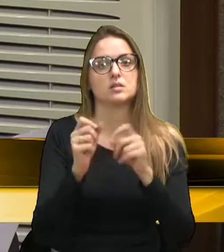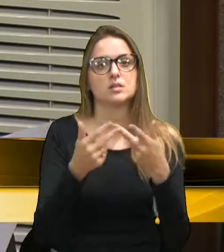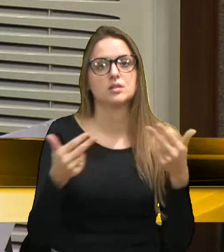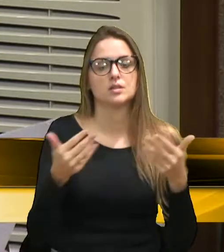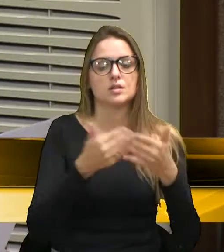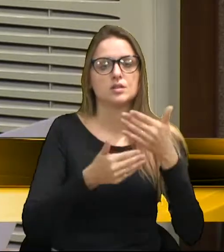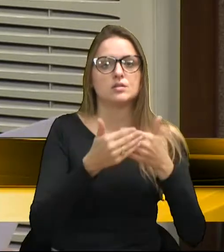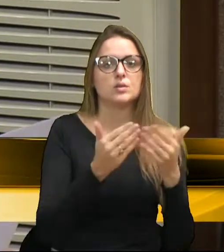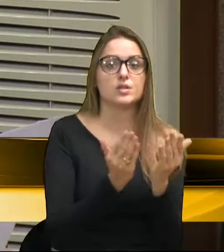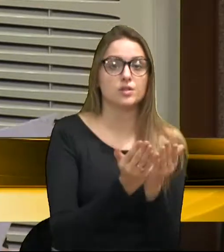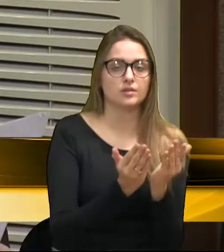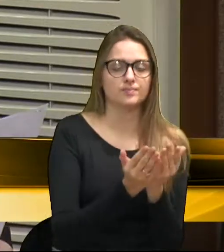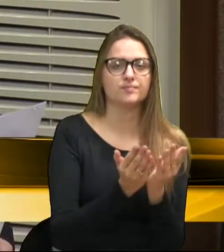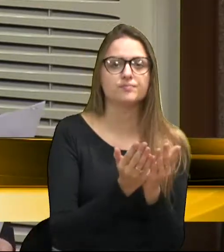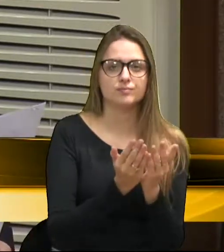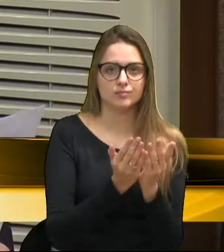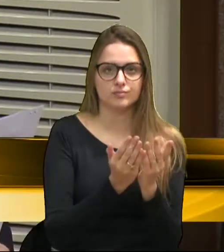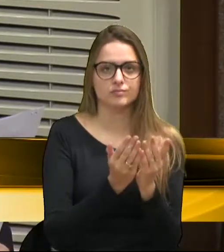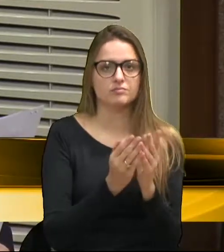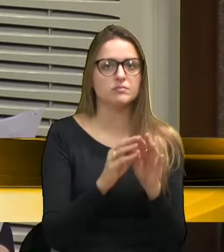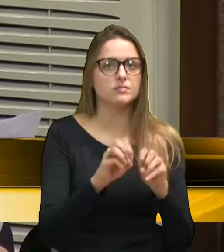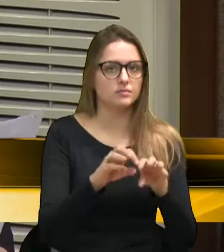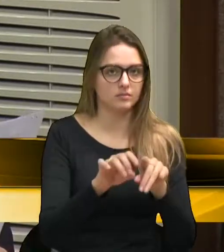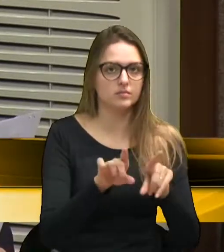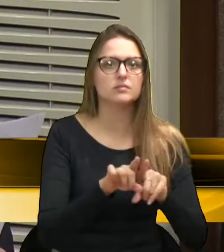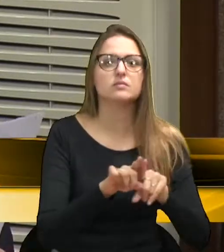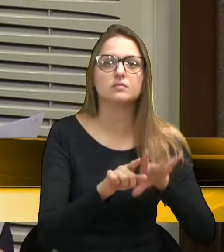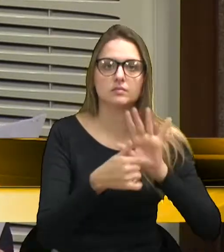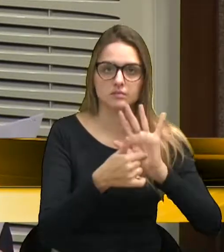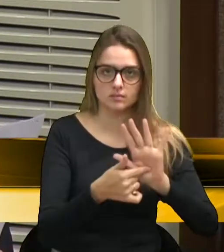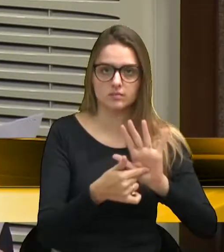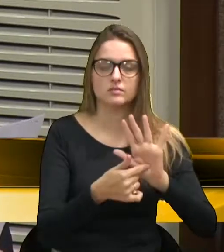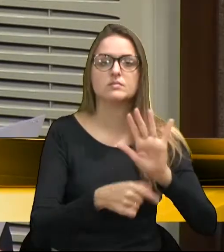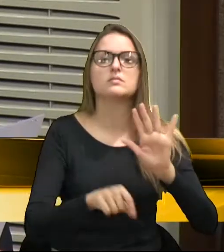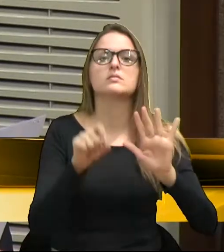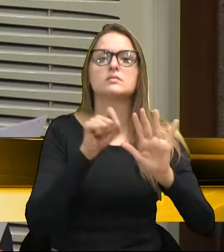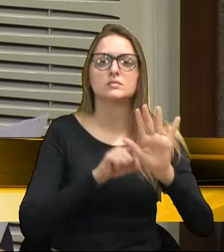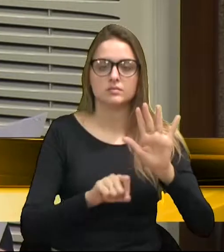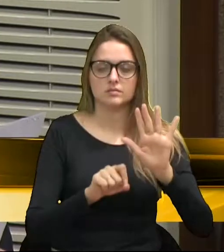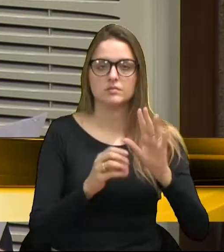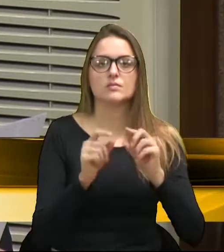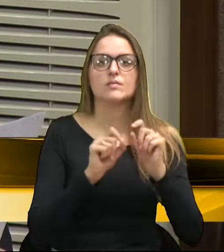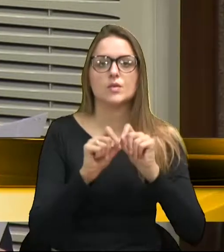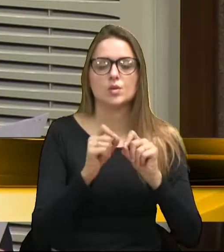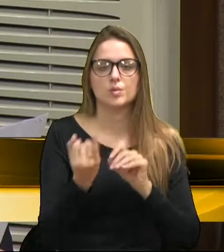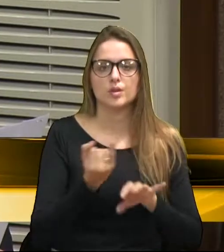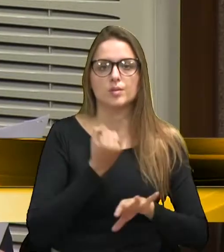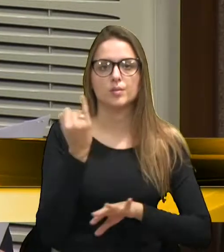sobre os processos de tombamento, considerando o interesse público em relação ao tema, dada a importância da preservação de bens com valor